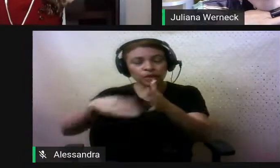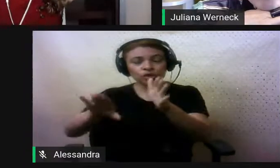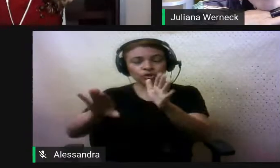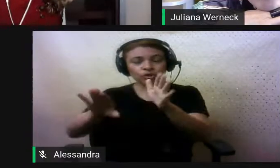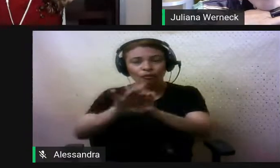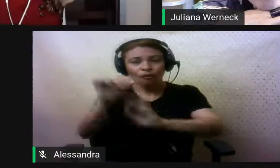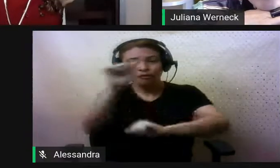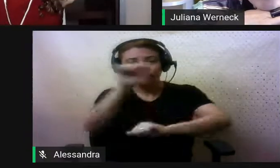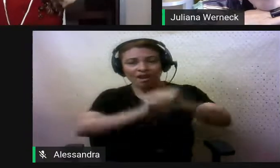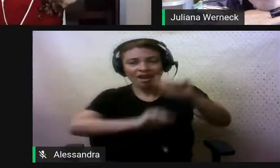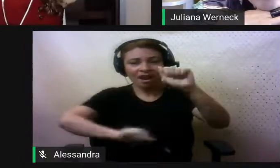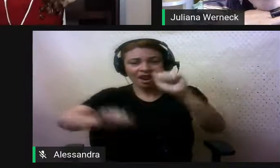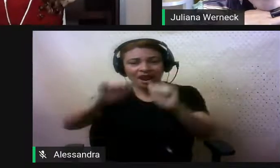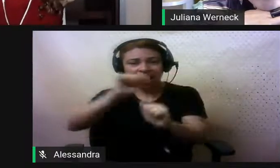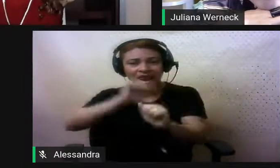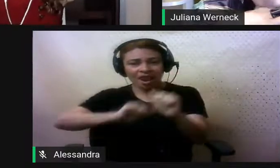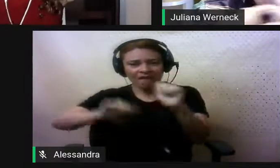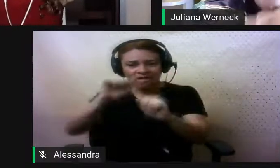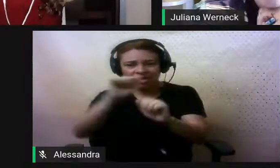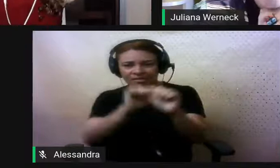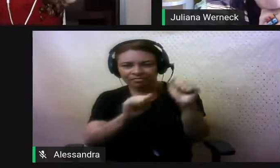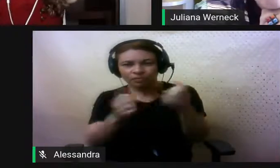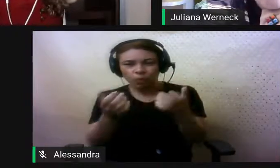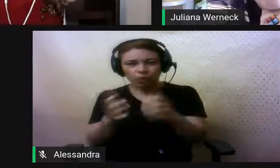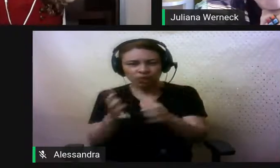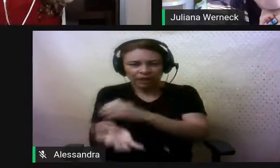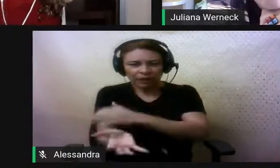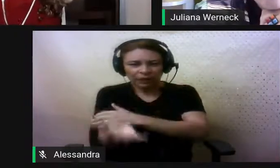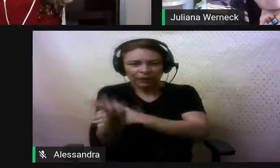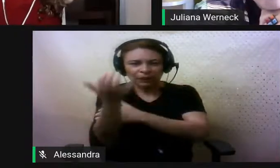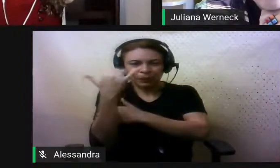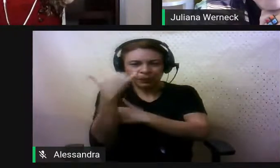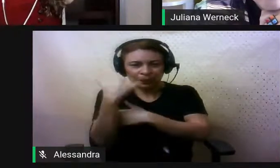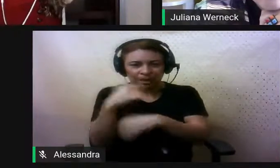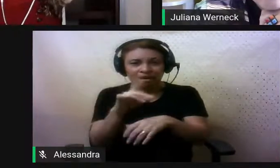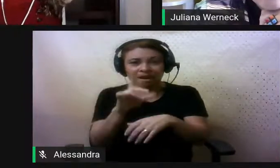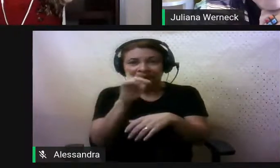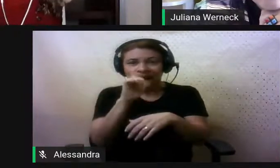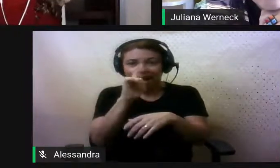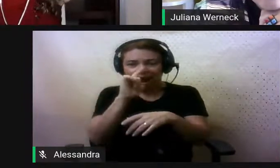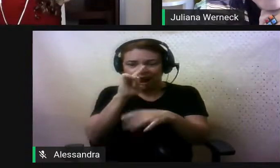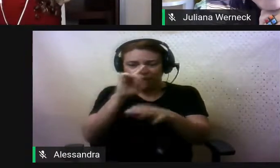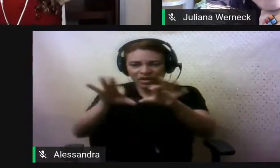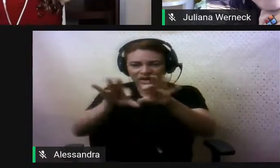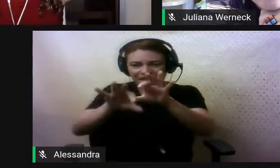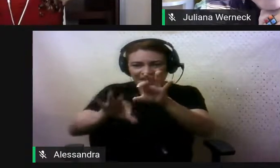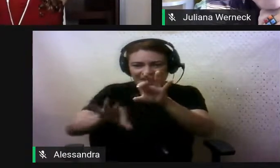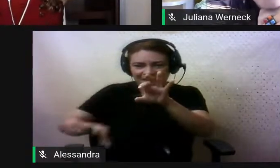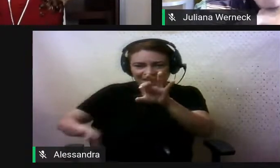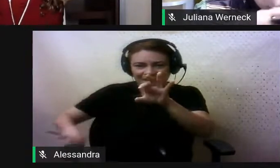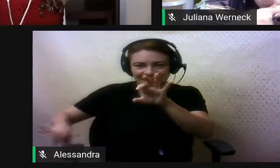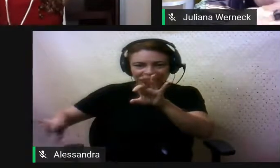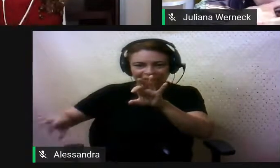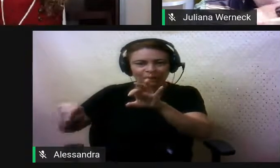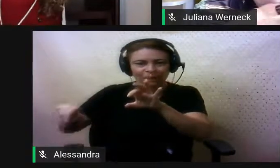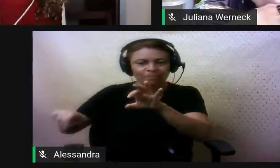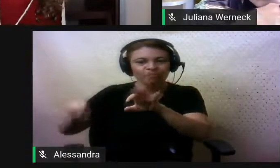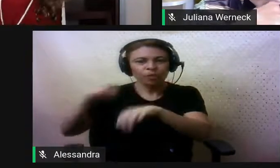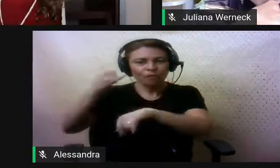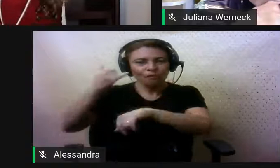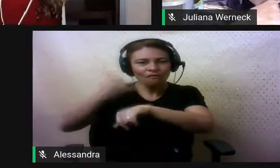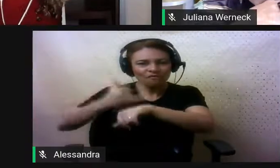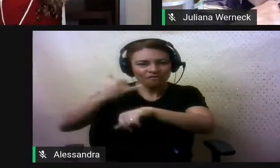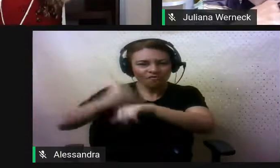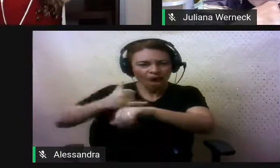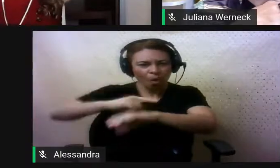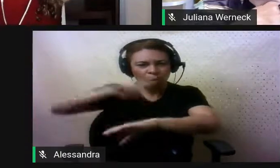trabalhando. Para fazer isso, ele usava uma bomba d'água ligada num cardan. O cardan, ele é um eixo de ferro que fica